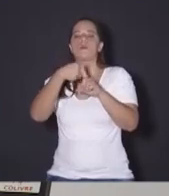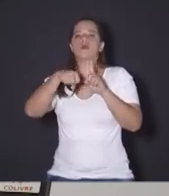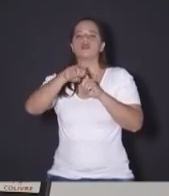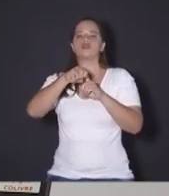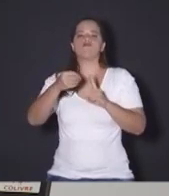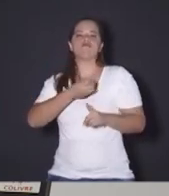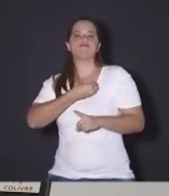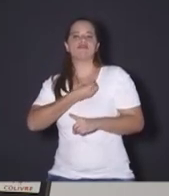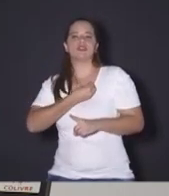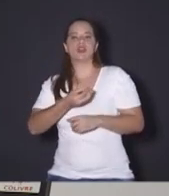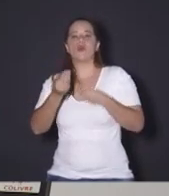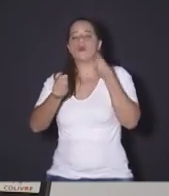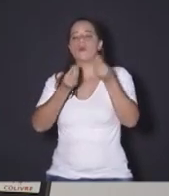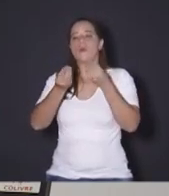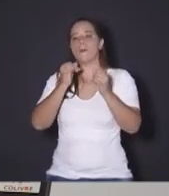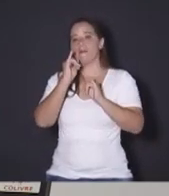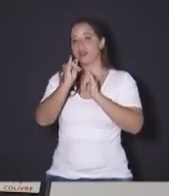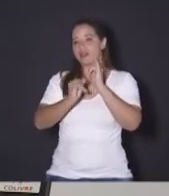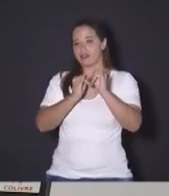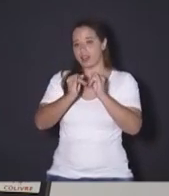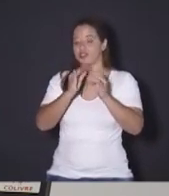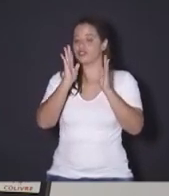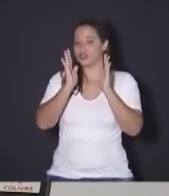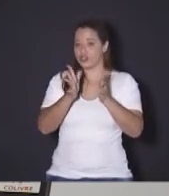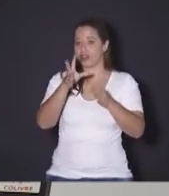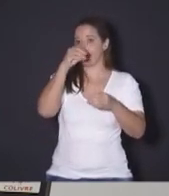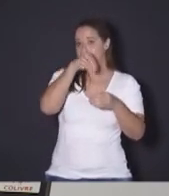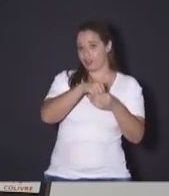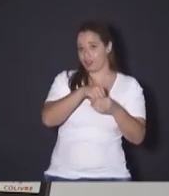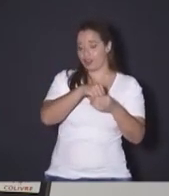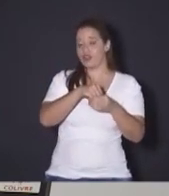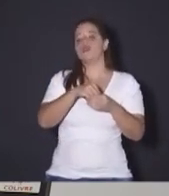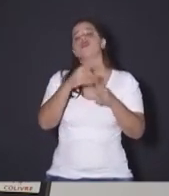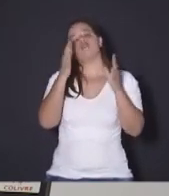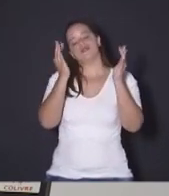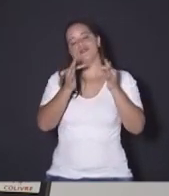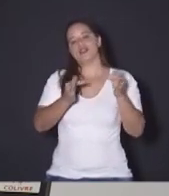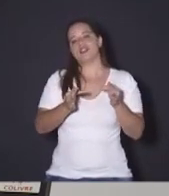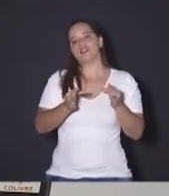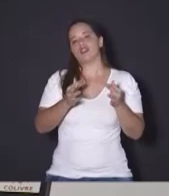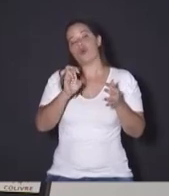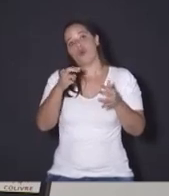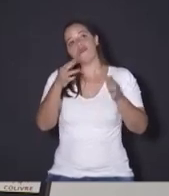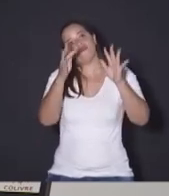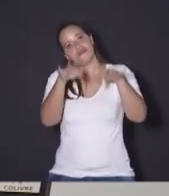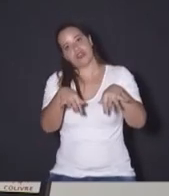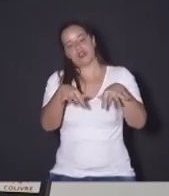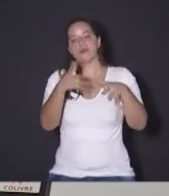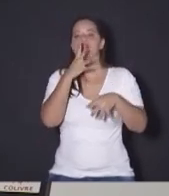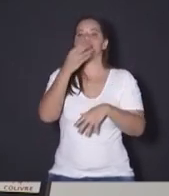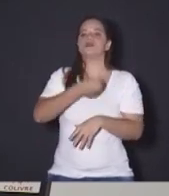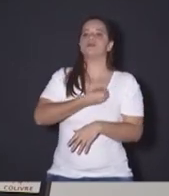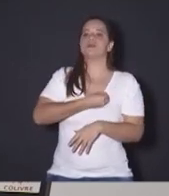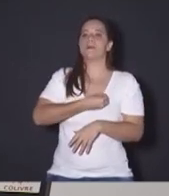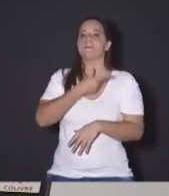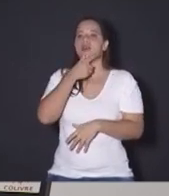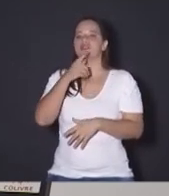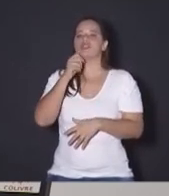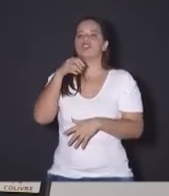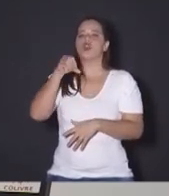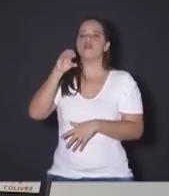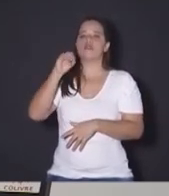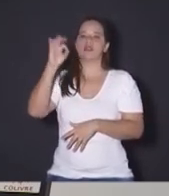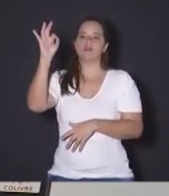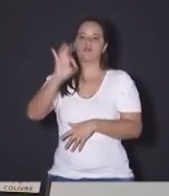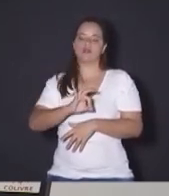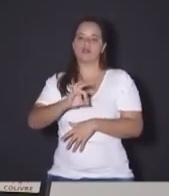como a internet está presente nela a internet felizmente finalmente está muito presente em mais de 90%